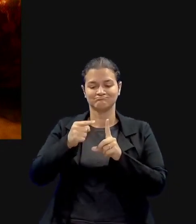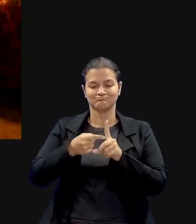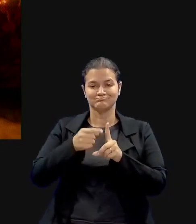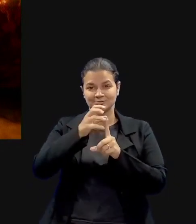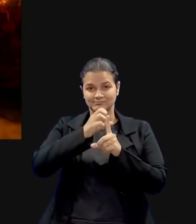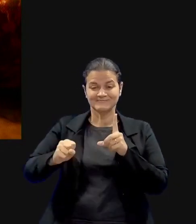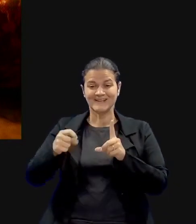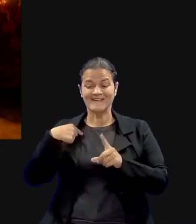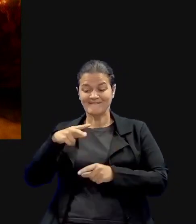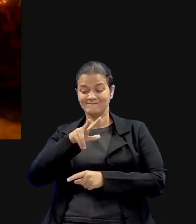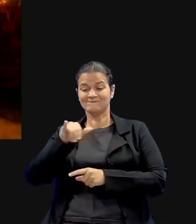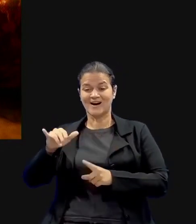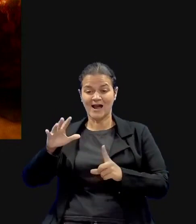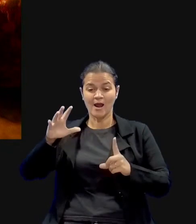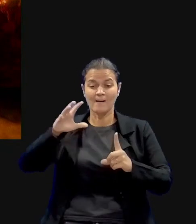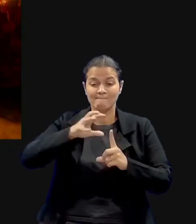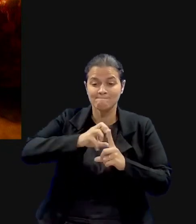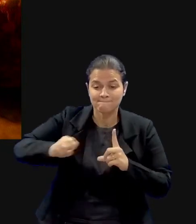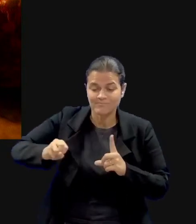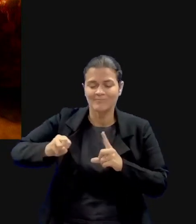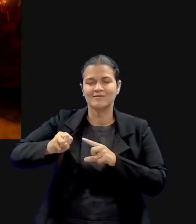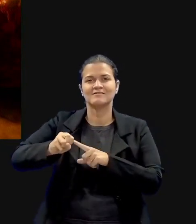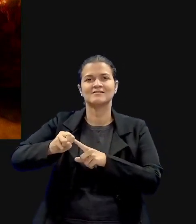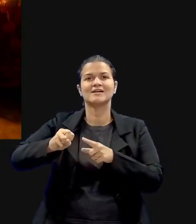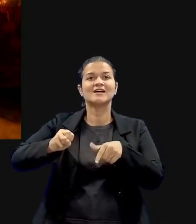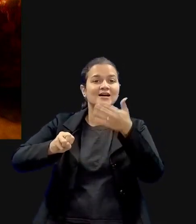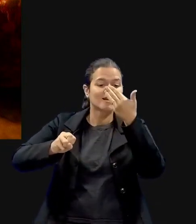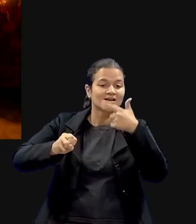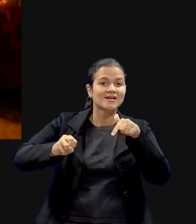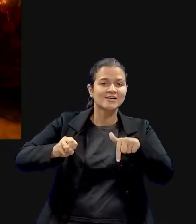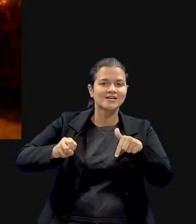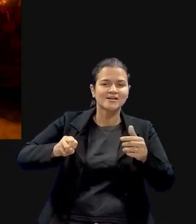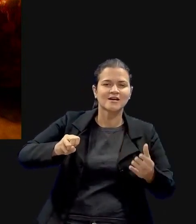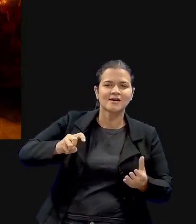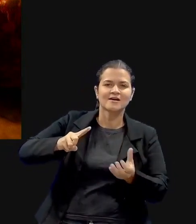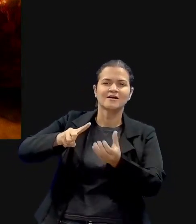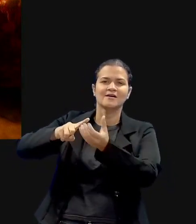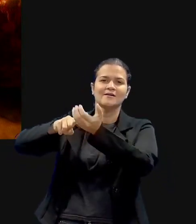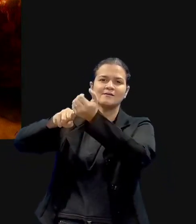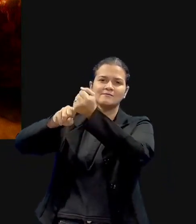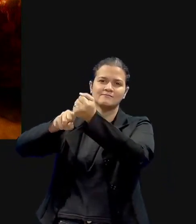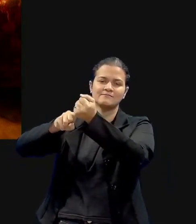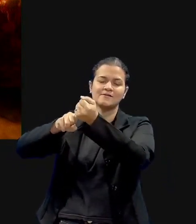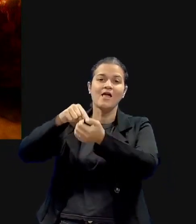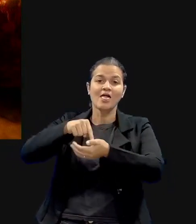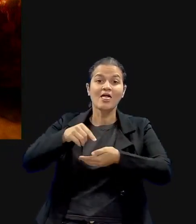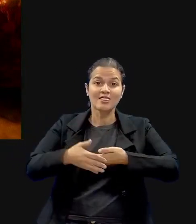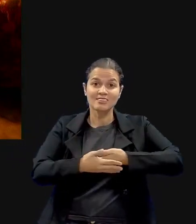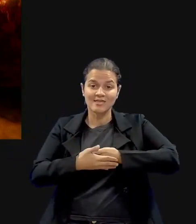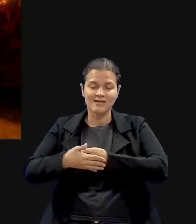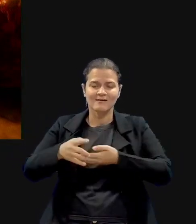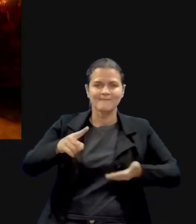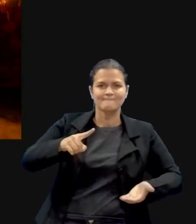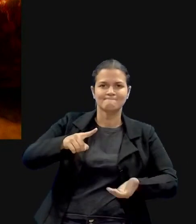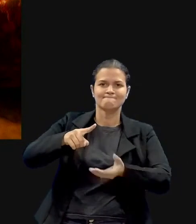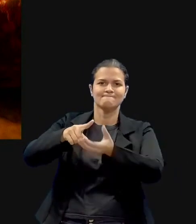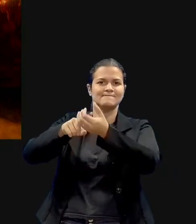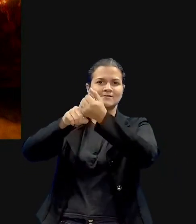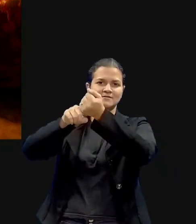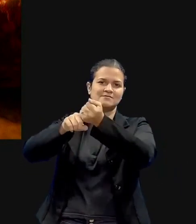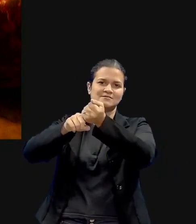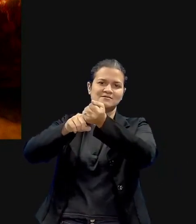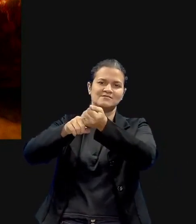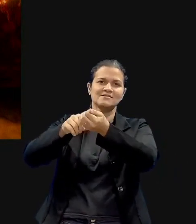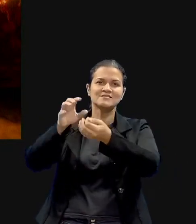ele tenta fazer um aborto, essa mãozinha pequena de um feto, ela segura na mão do